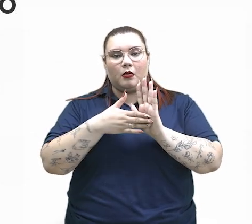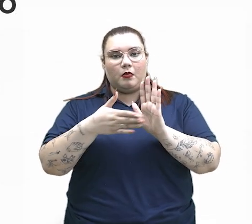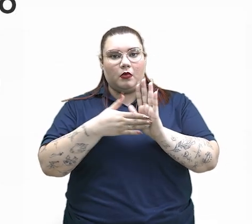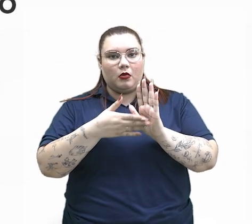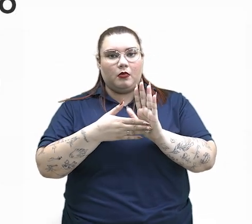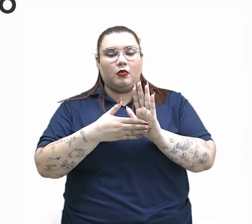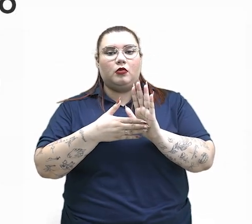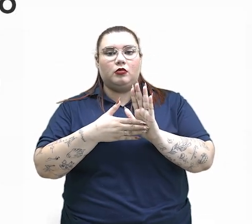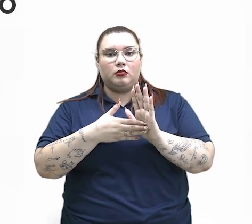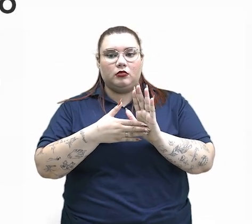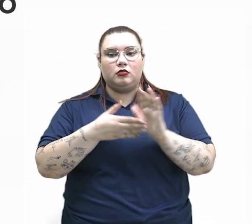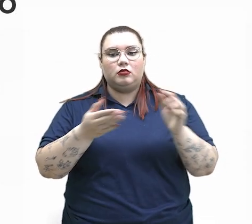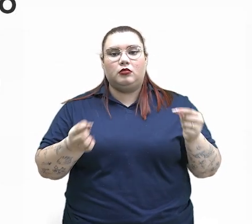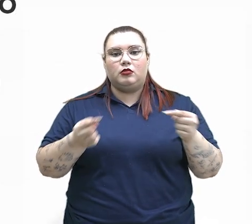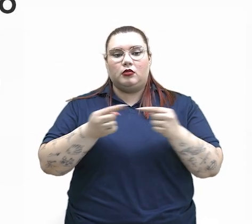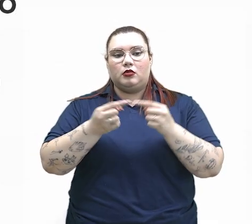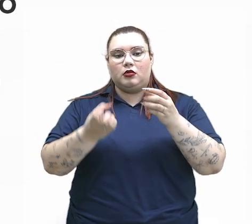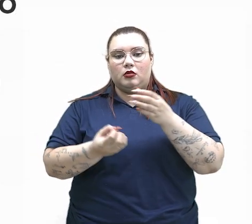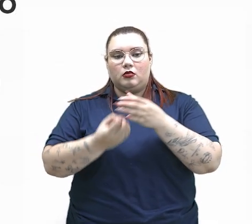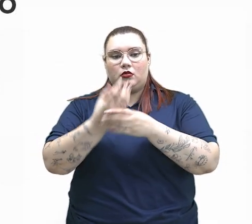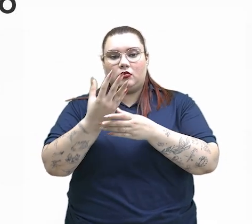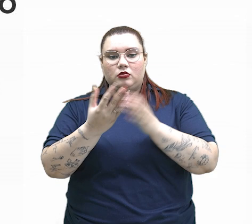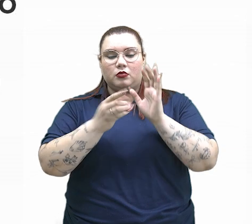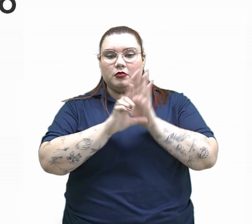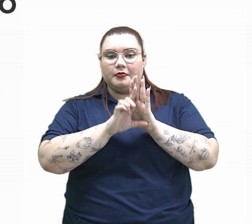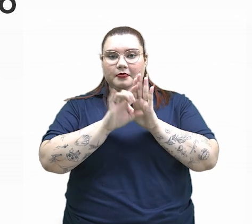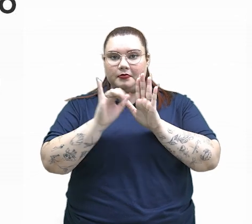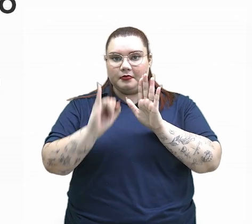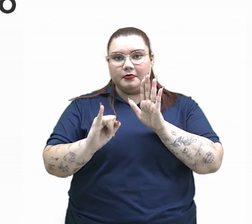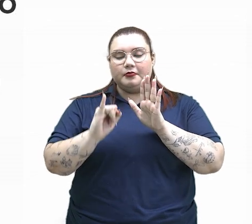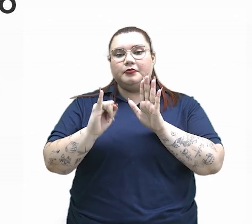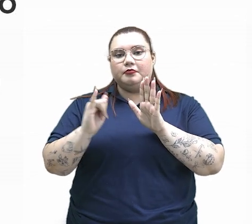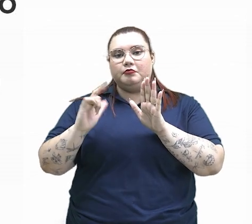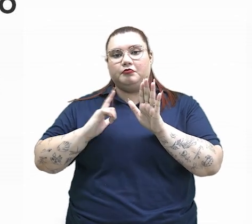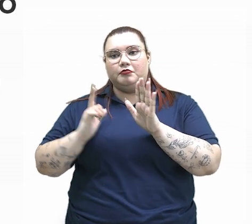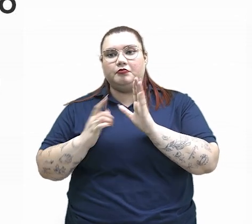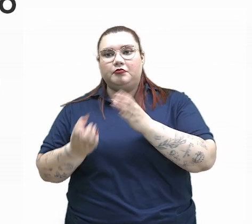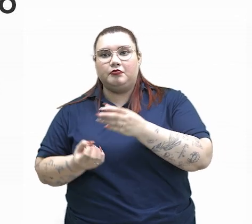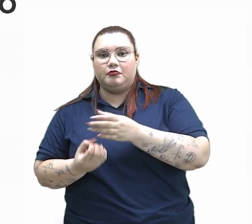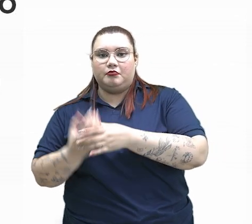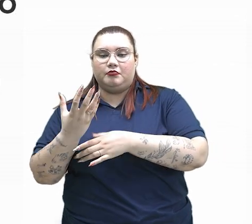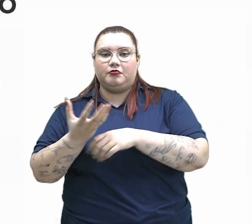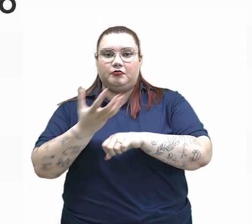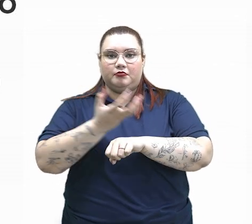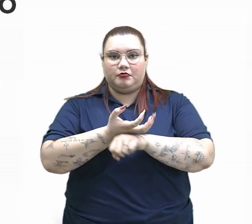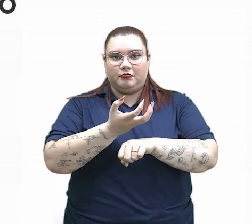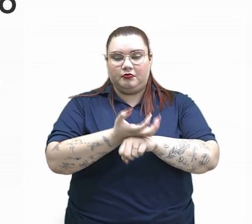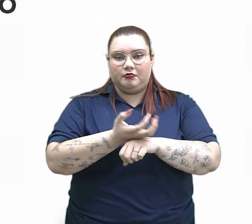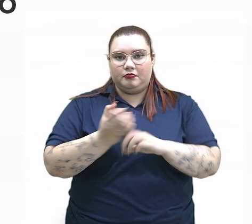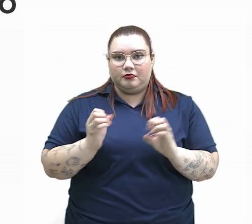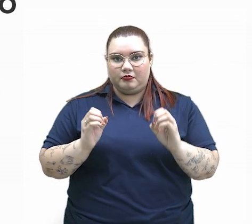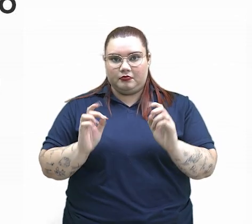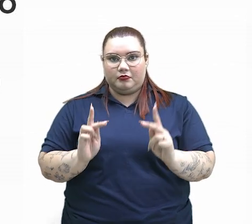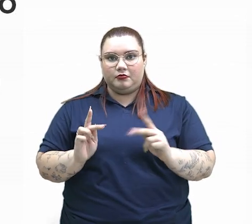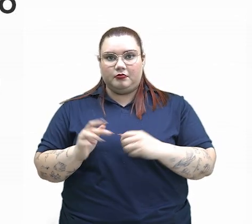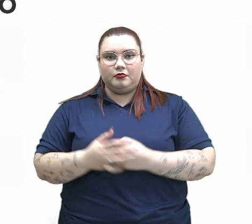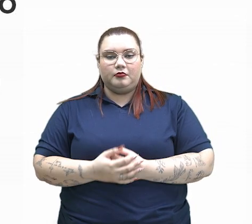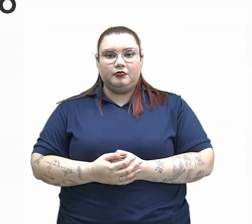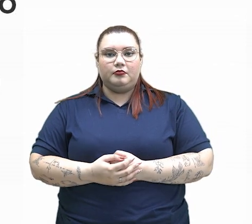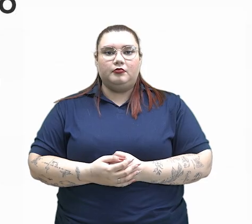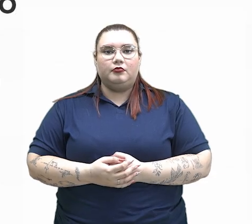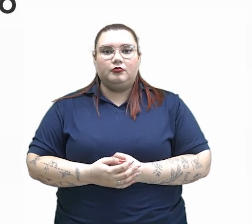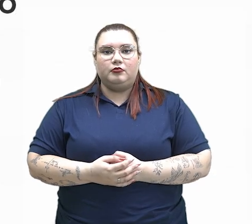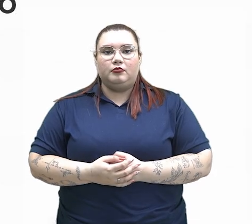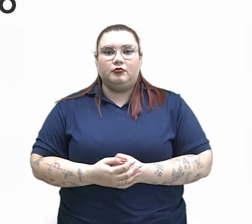que a gente viu, que diz assim: por meio da criação de uma lei que implemente tal disciplina,